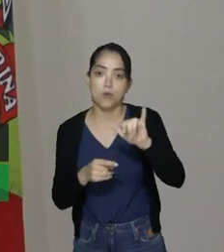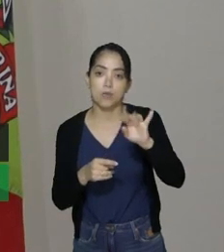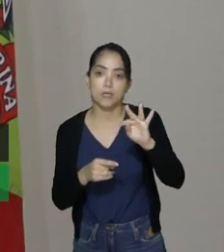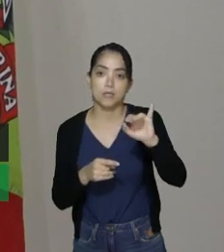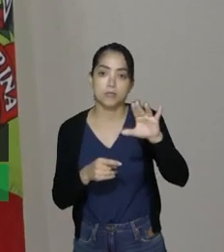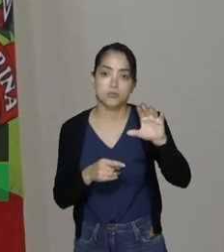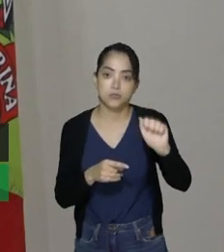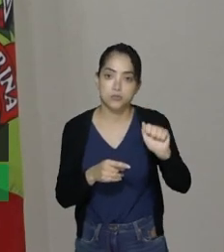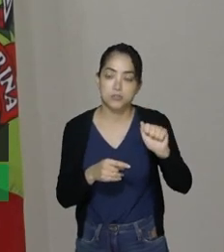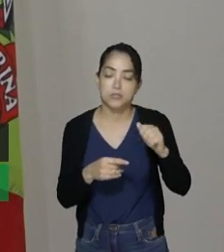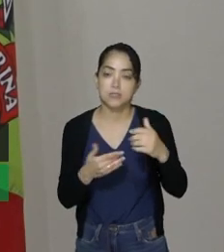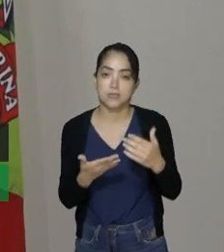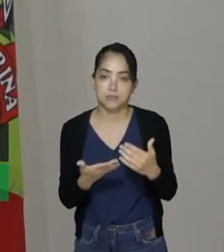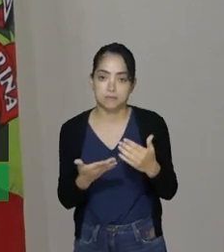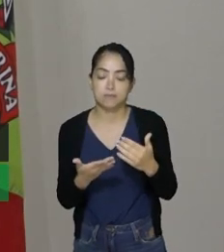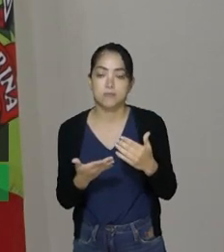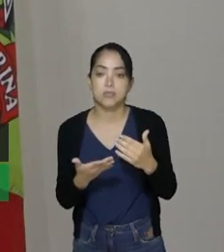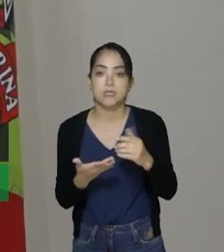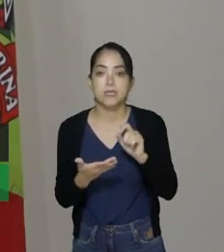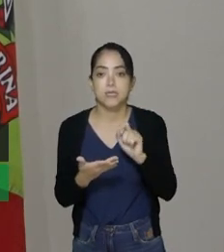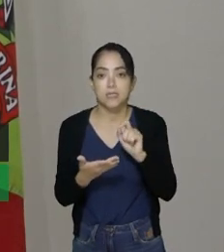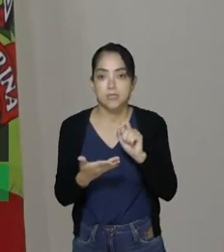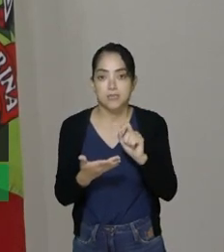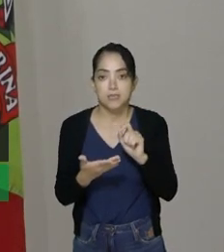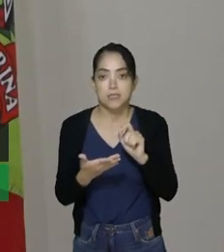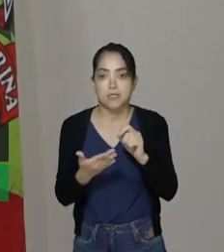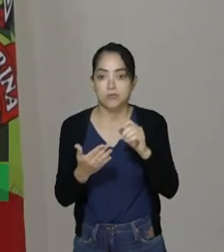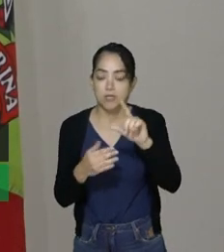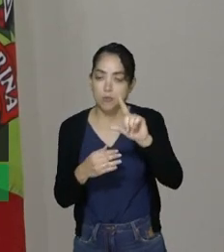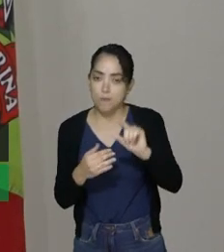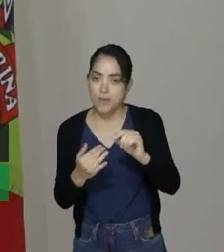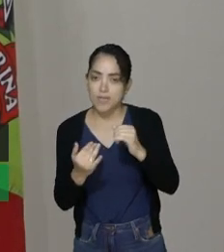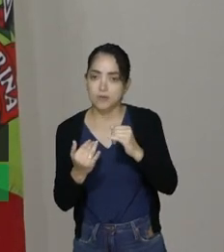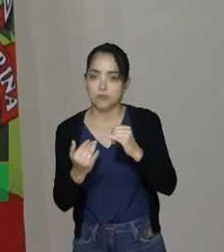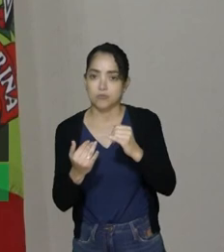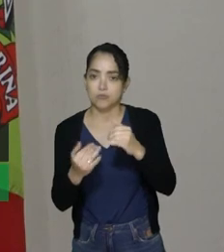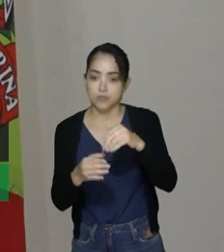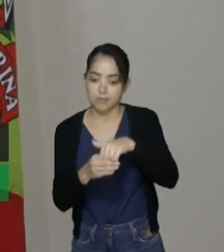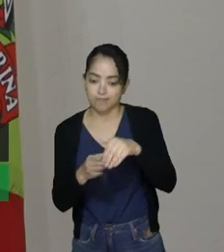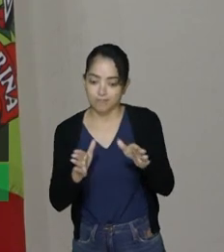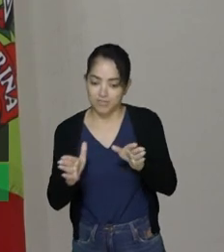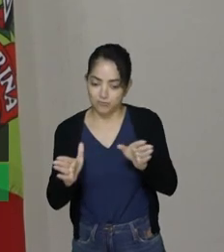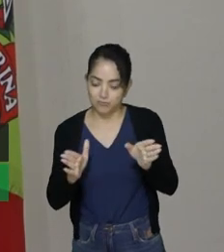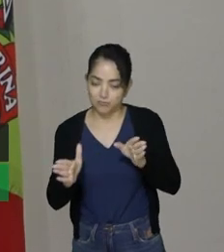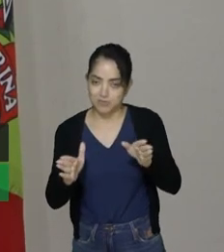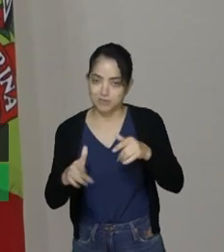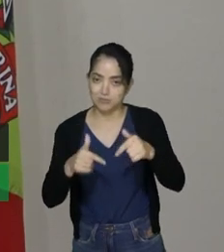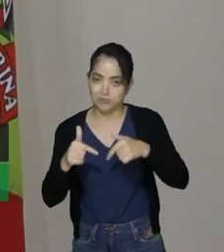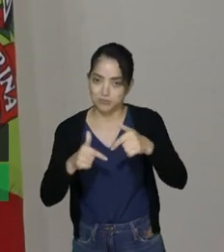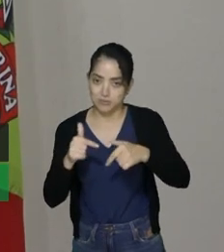bem menos da metade de mandatos do que Vossa Excelência.